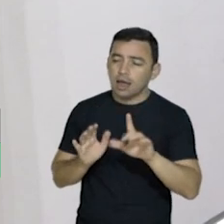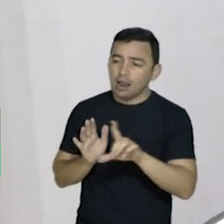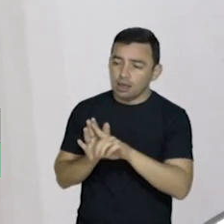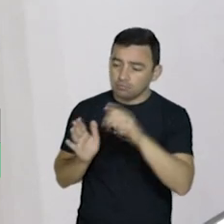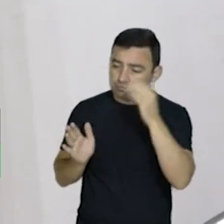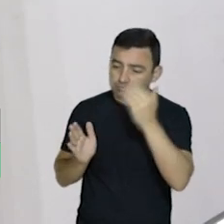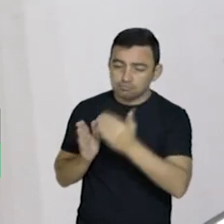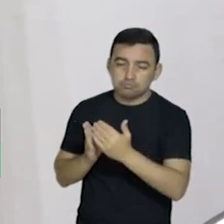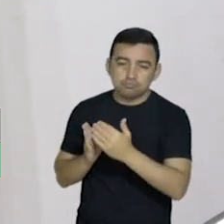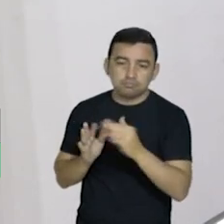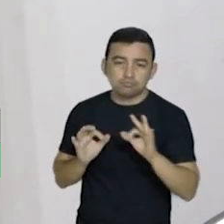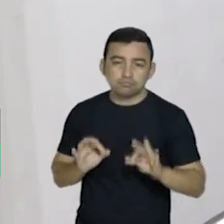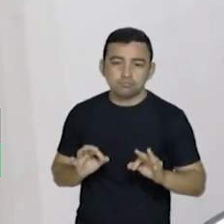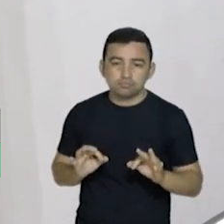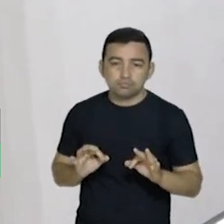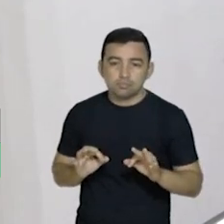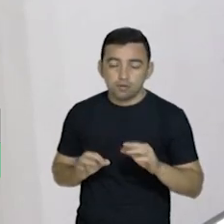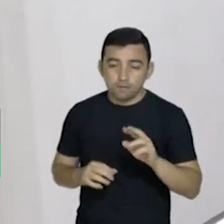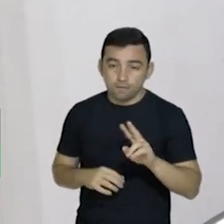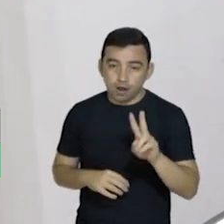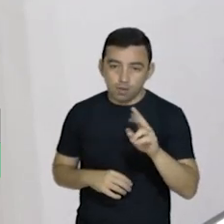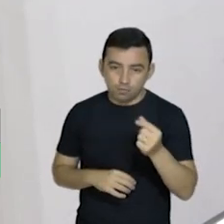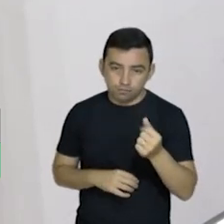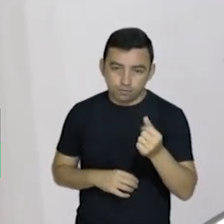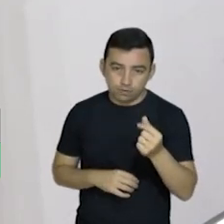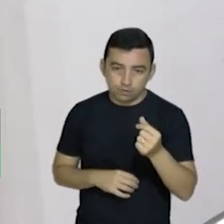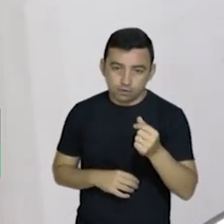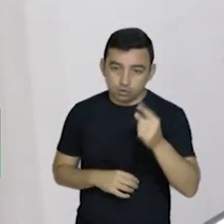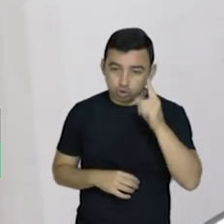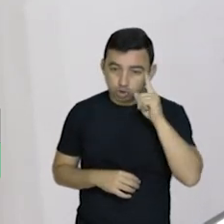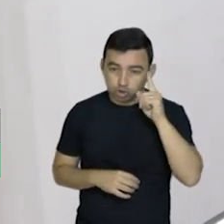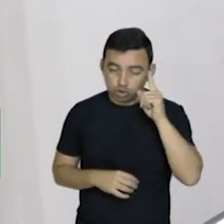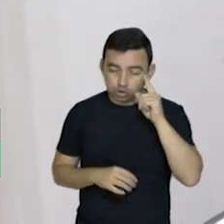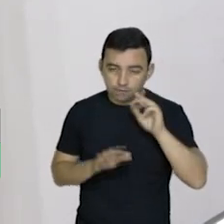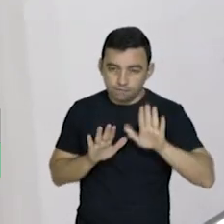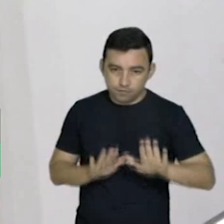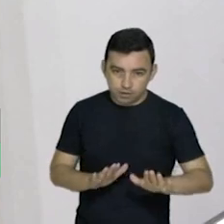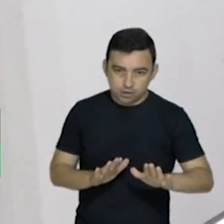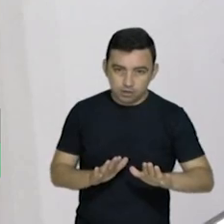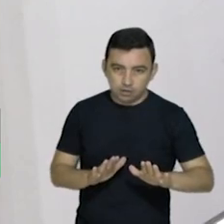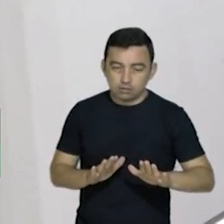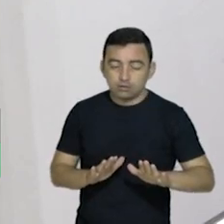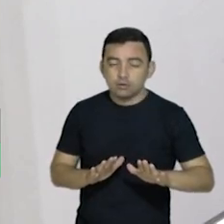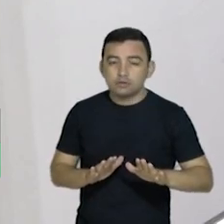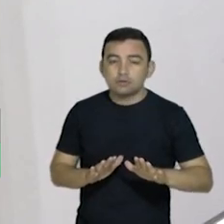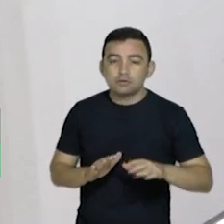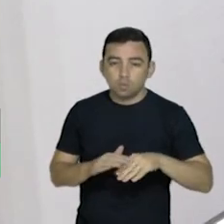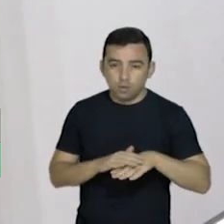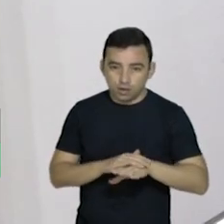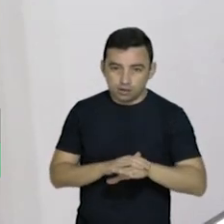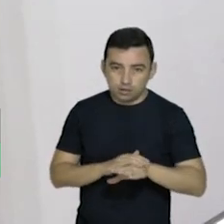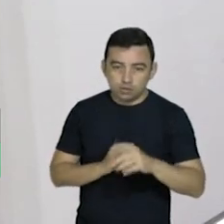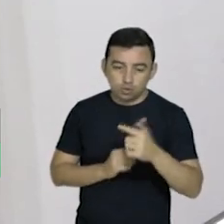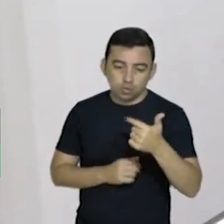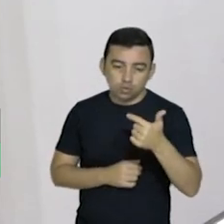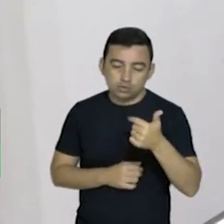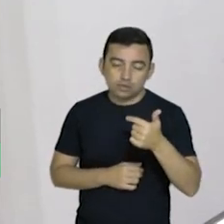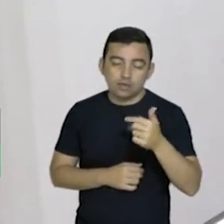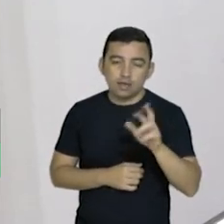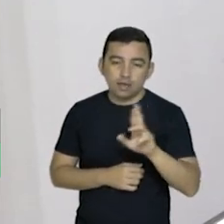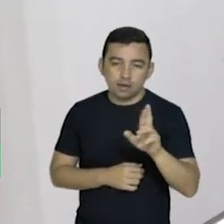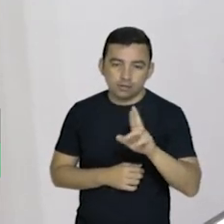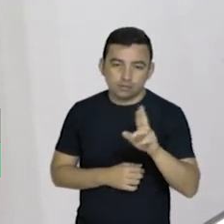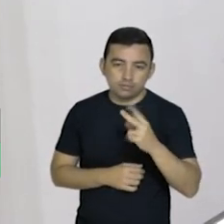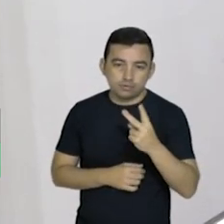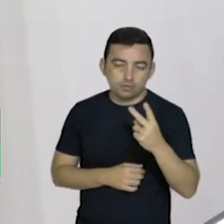o valor lá descrito de cada diária por automóvel é de 12 reais e 24 centavos cuja